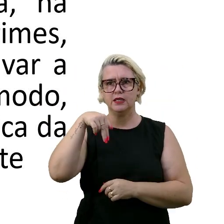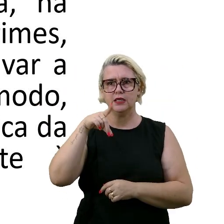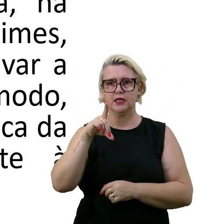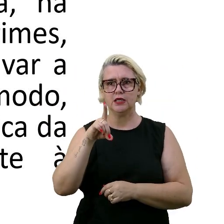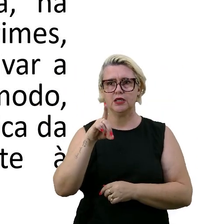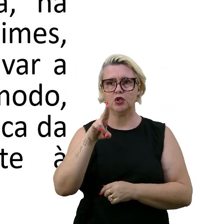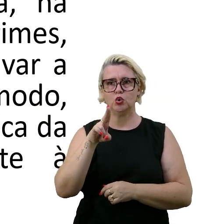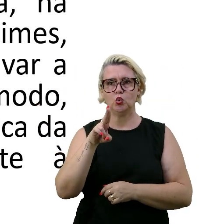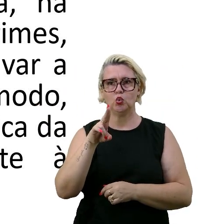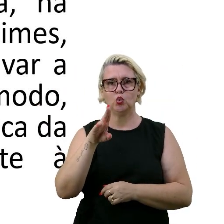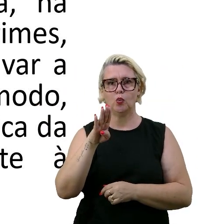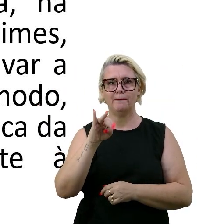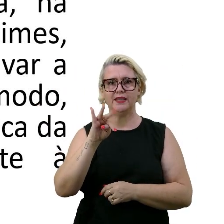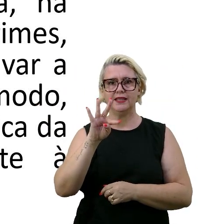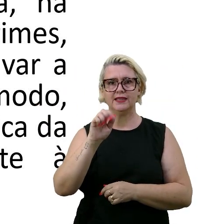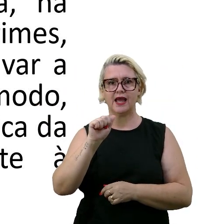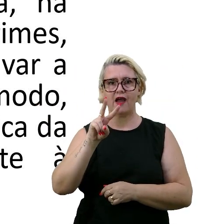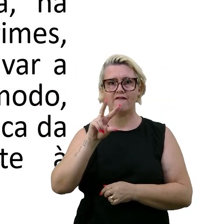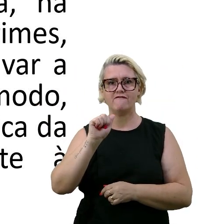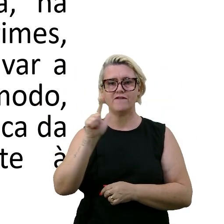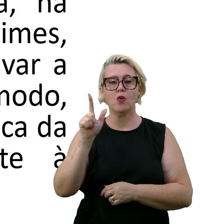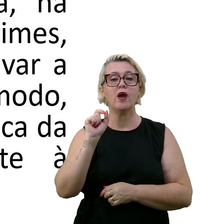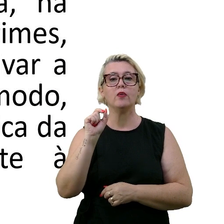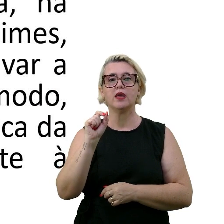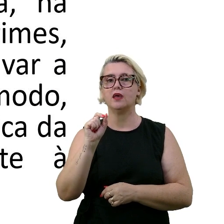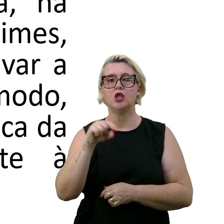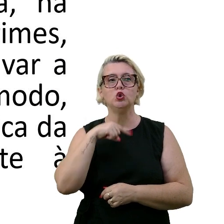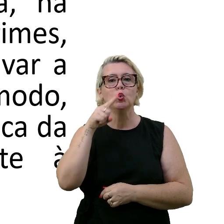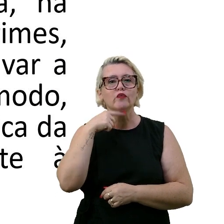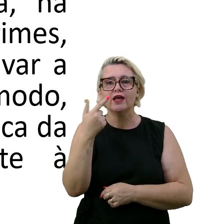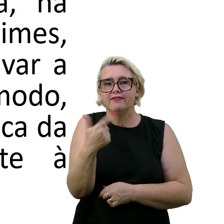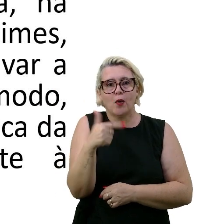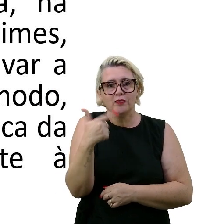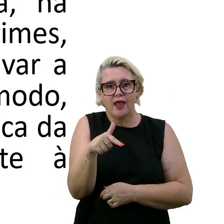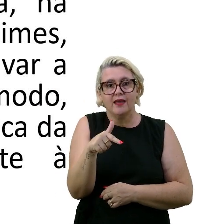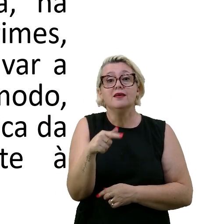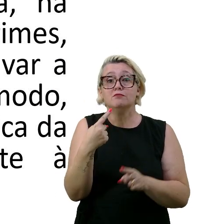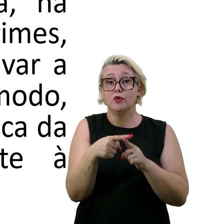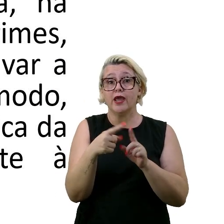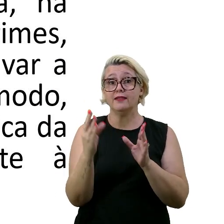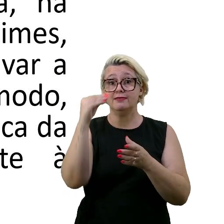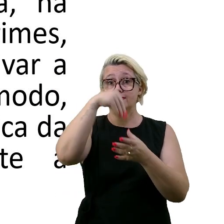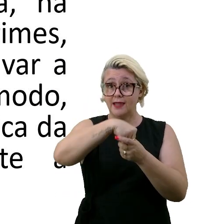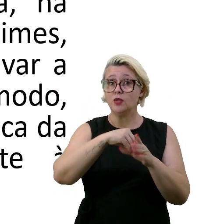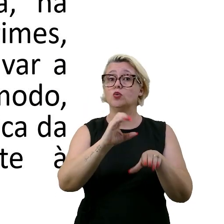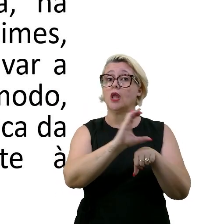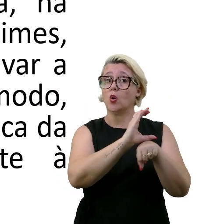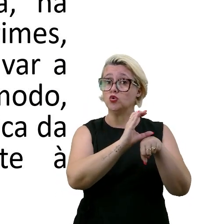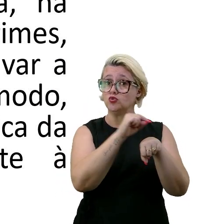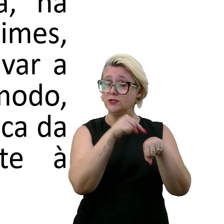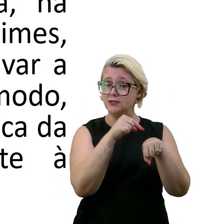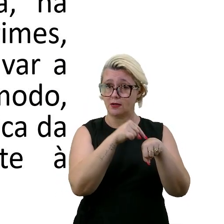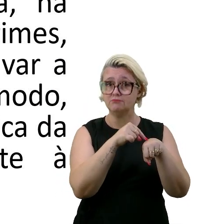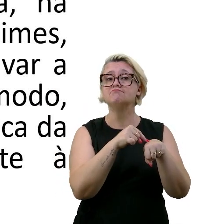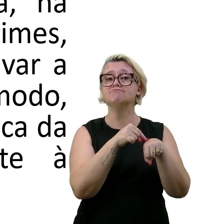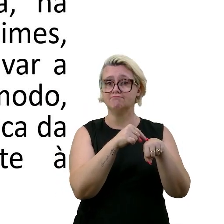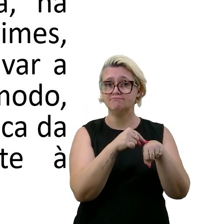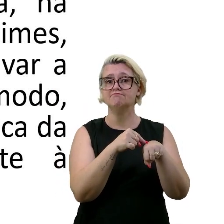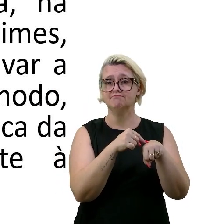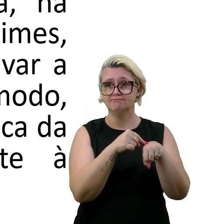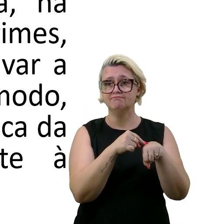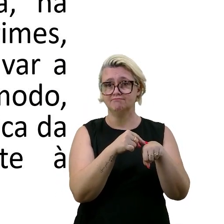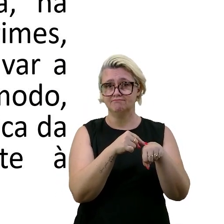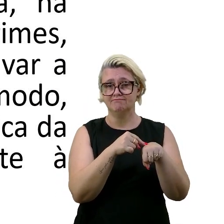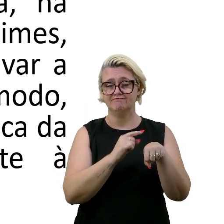sombra de dúvida, não tem dúvida nenhuma que a questão constitucional e sua aplicação estejam entre as causas